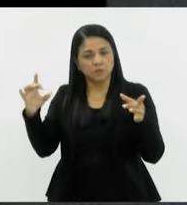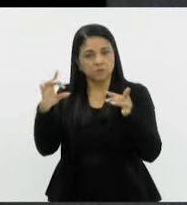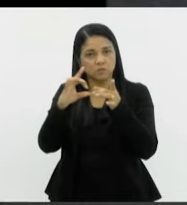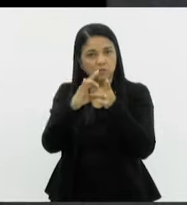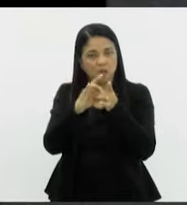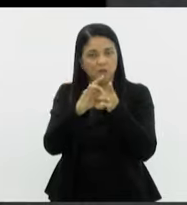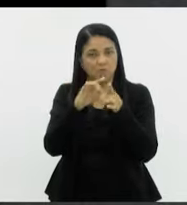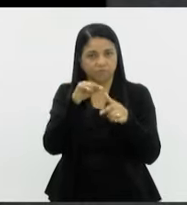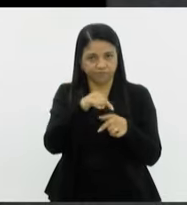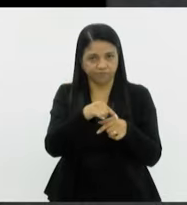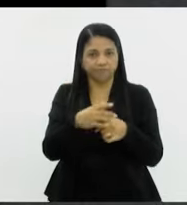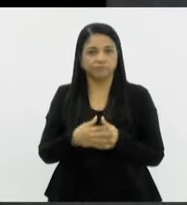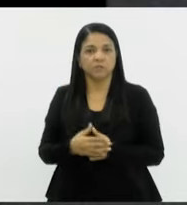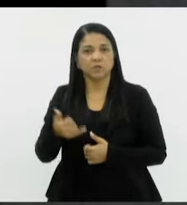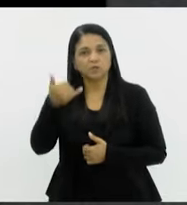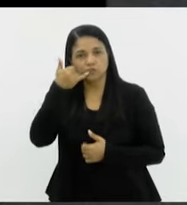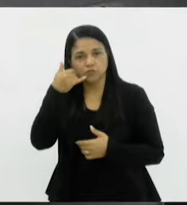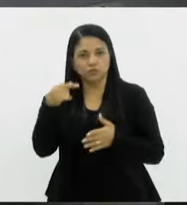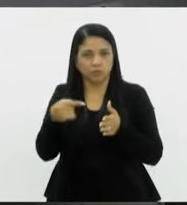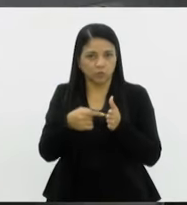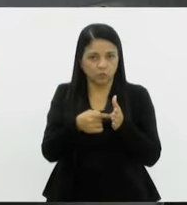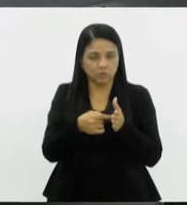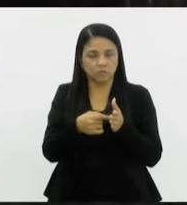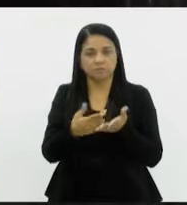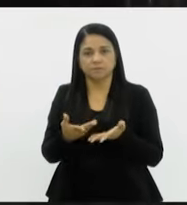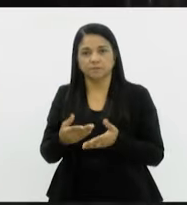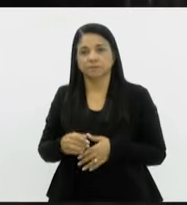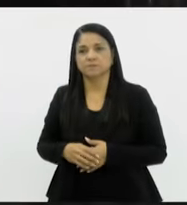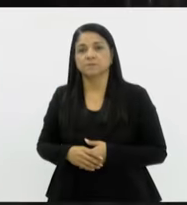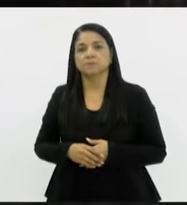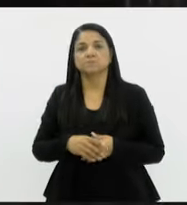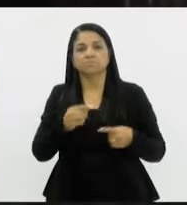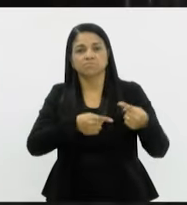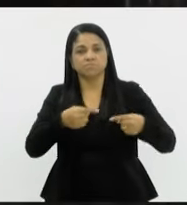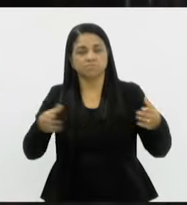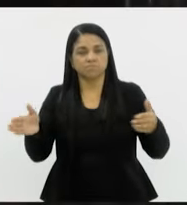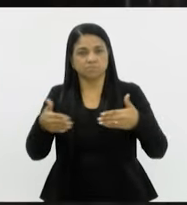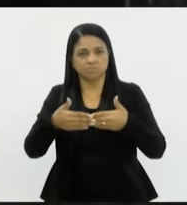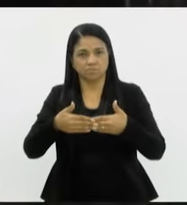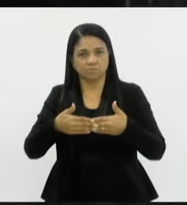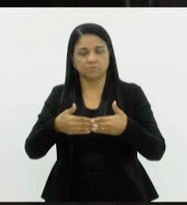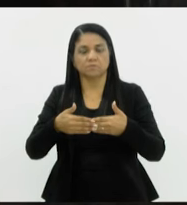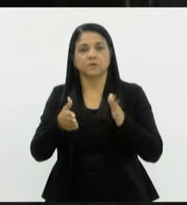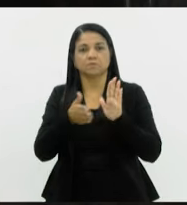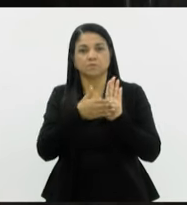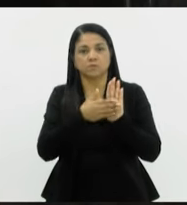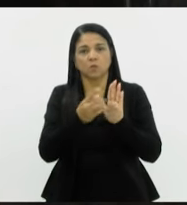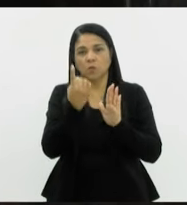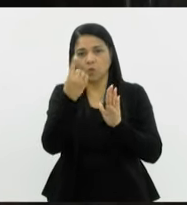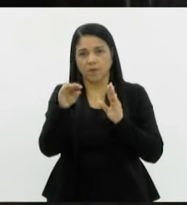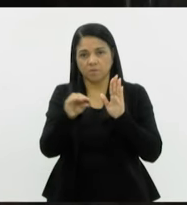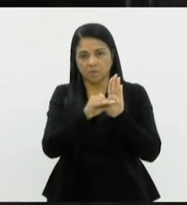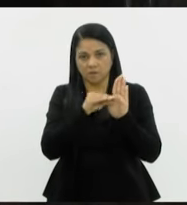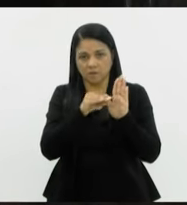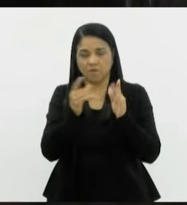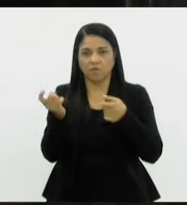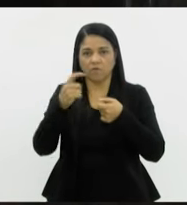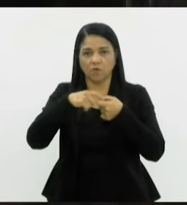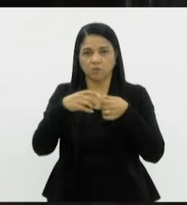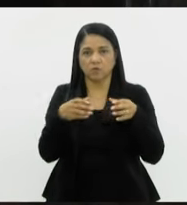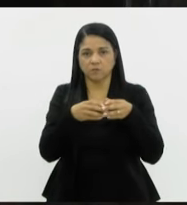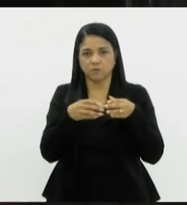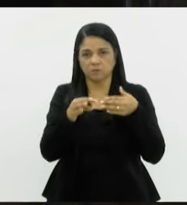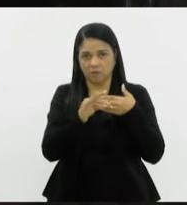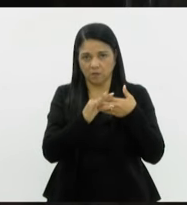isso ao Disque Denúncia. Não havendo mais quem queira discutir, encerrada a discussão, apresento a proposta, recebeu uma emenda e retorna